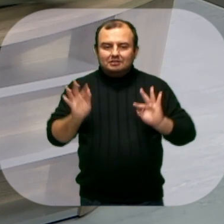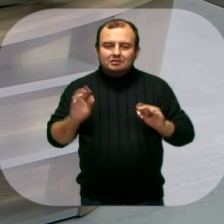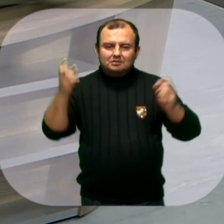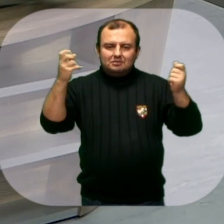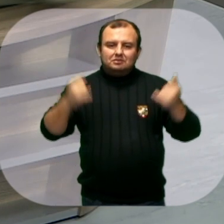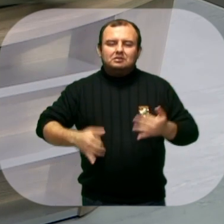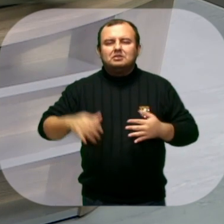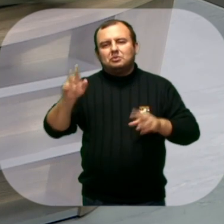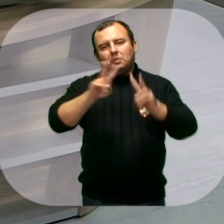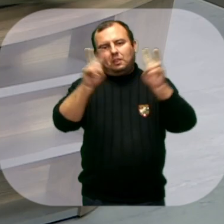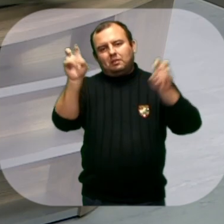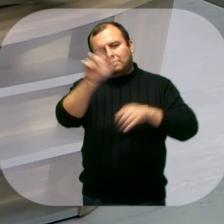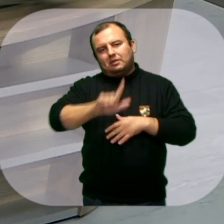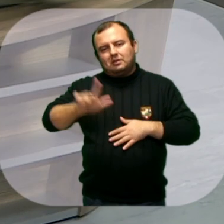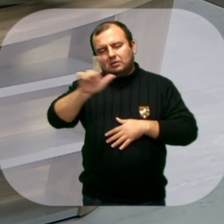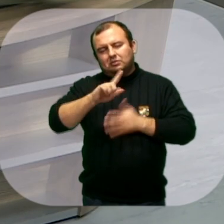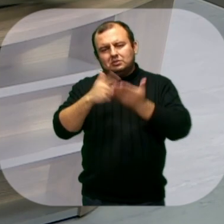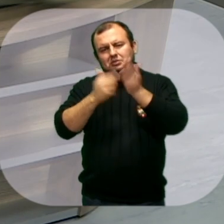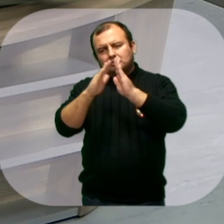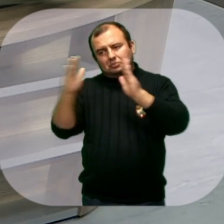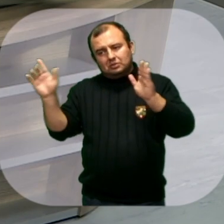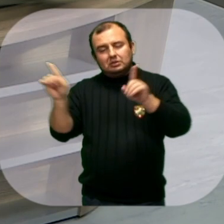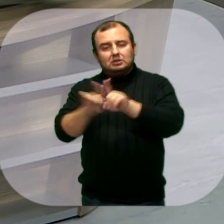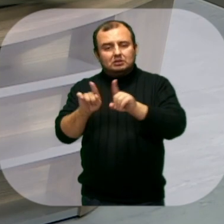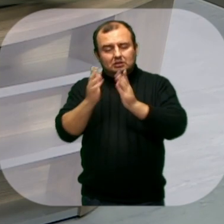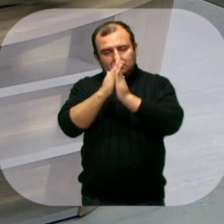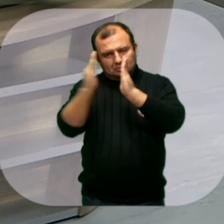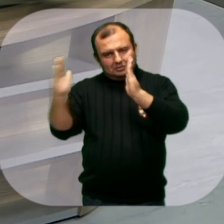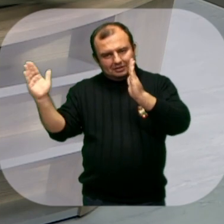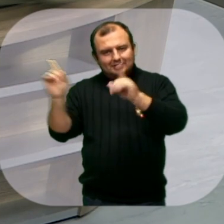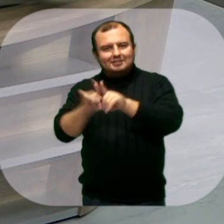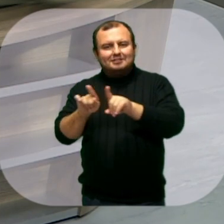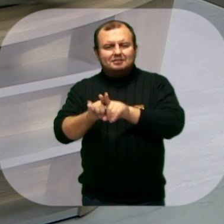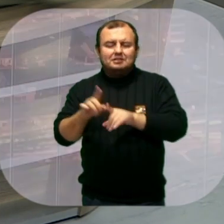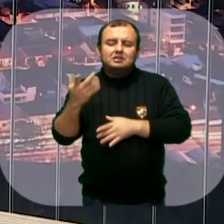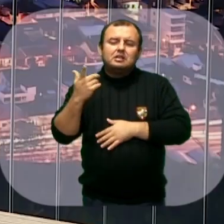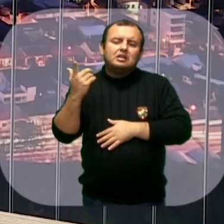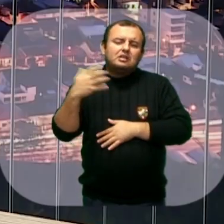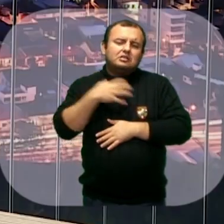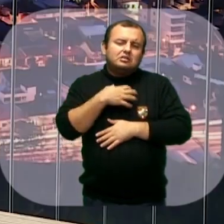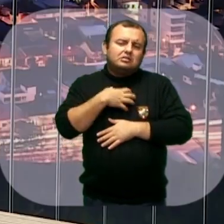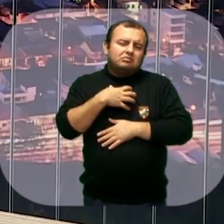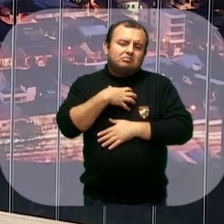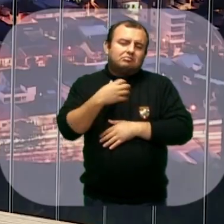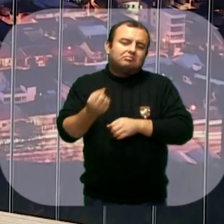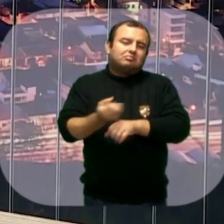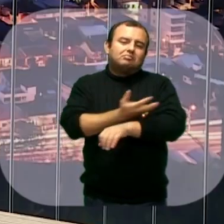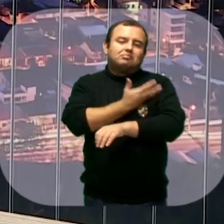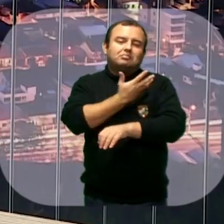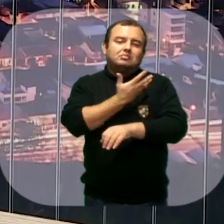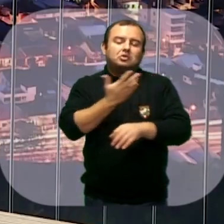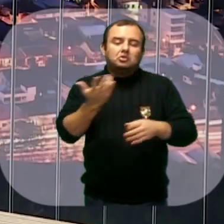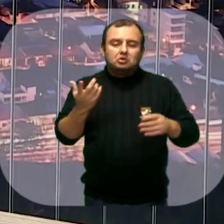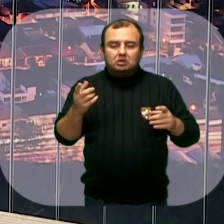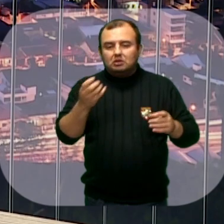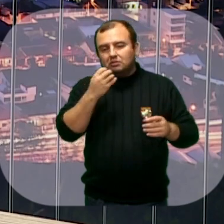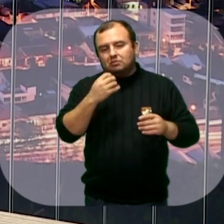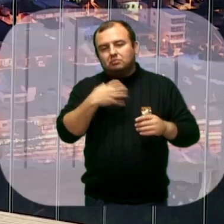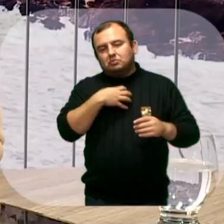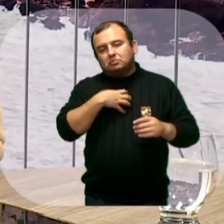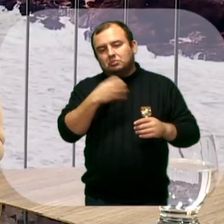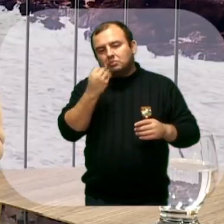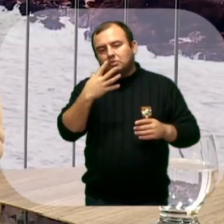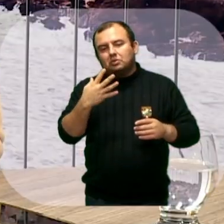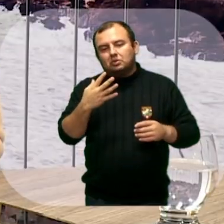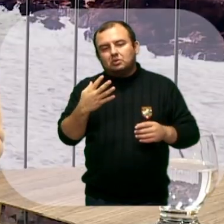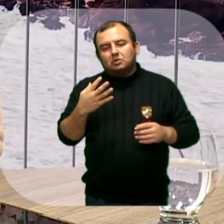falar de literatura, falar da biblioteca é coisa que mexe com a emoção da gente, é a emoção boa. E